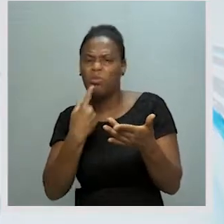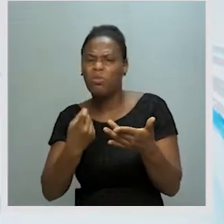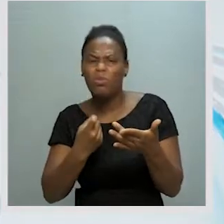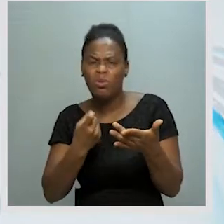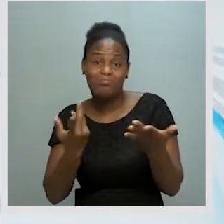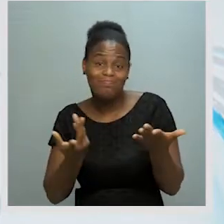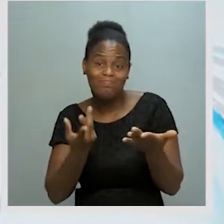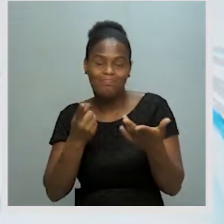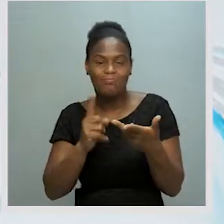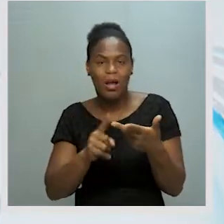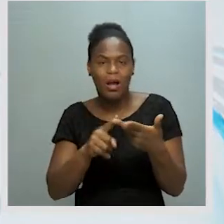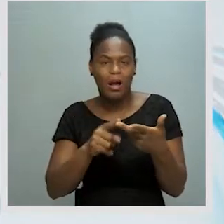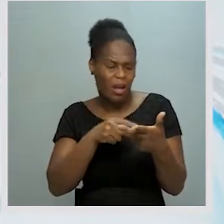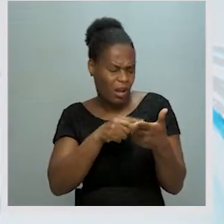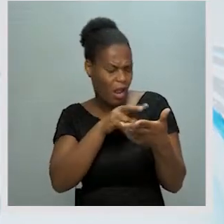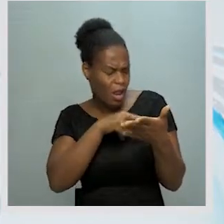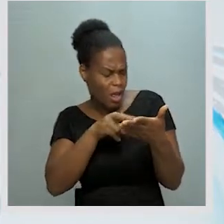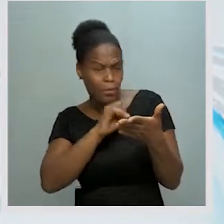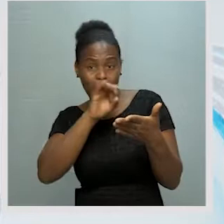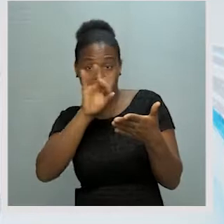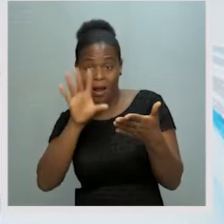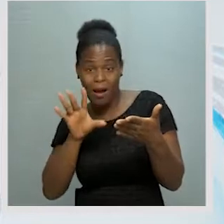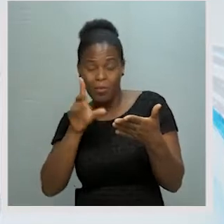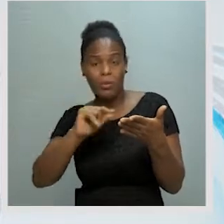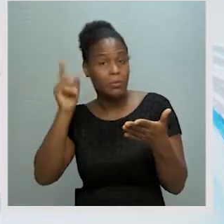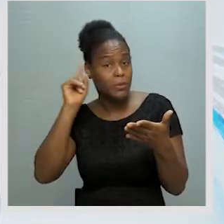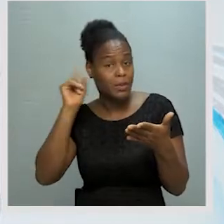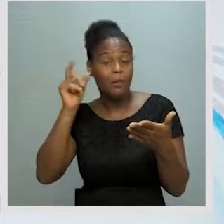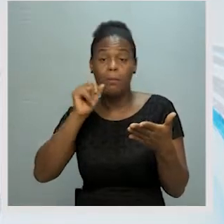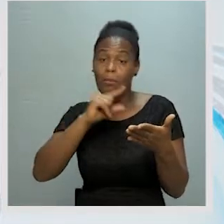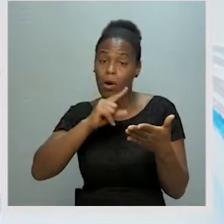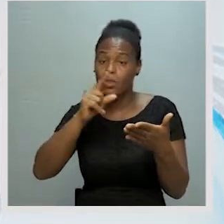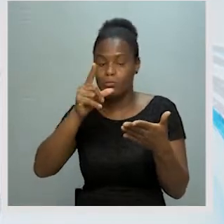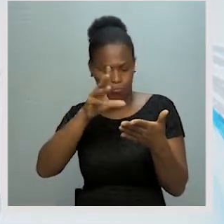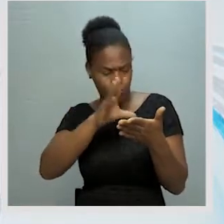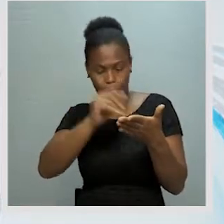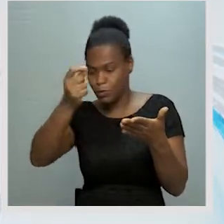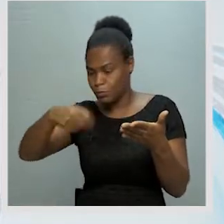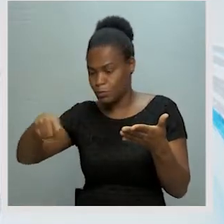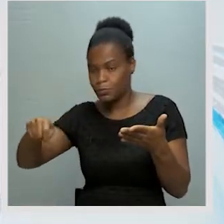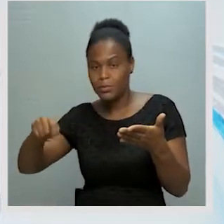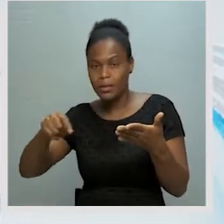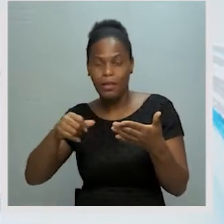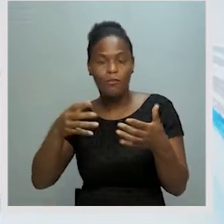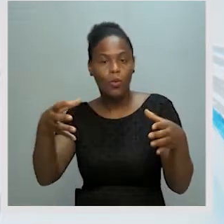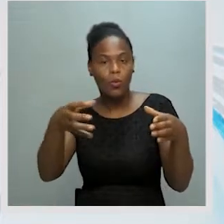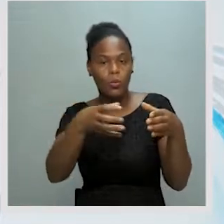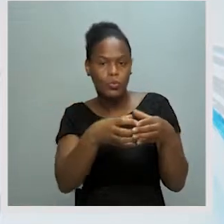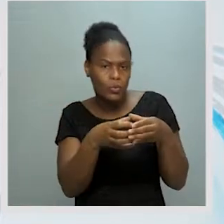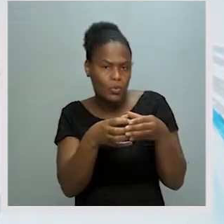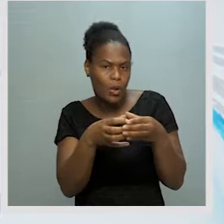questionamos. Aquilo que está claro também, que é importante, poderemos também transcrever. Portanto, vamos fazer um conjunto